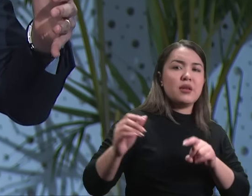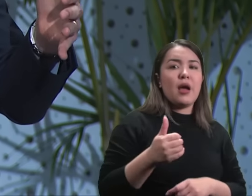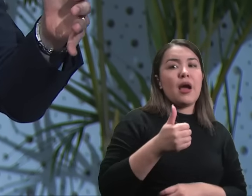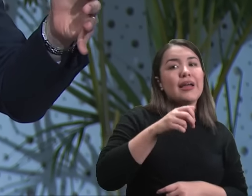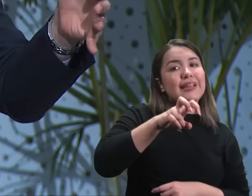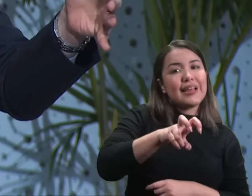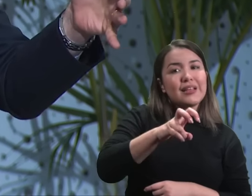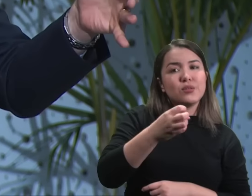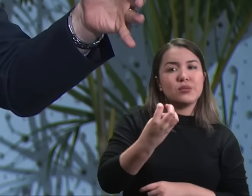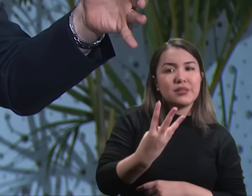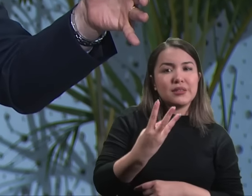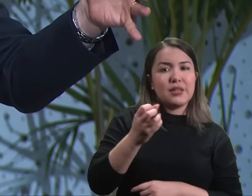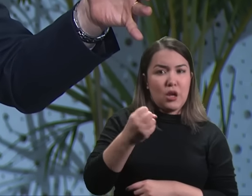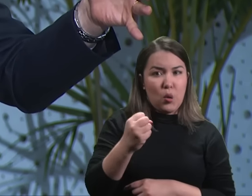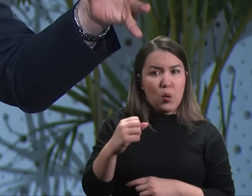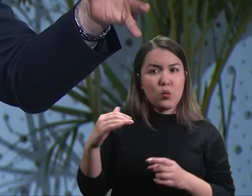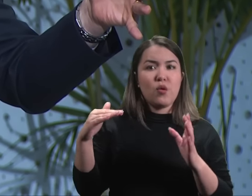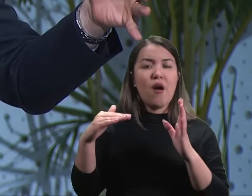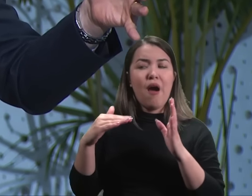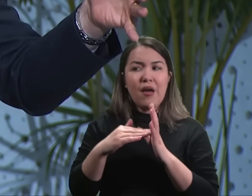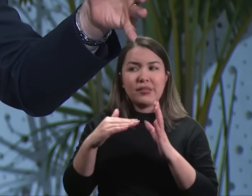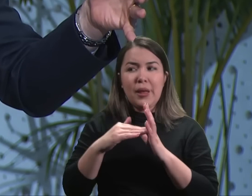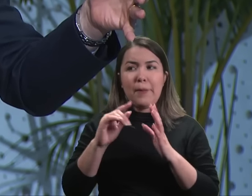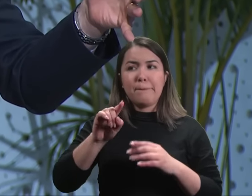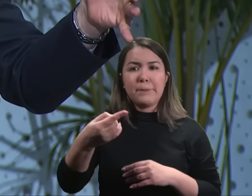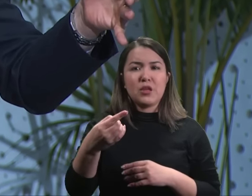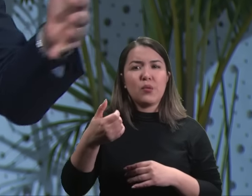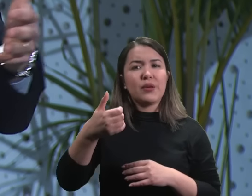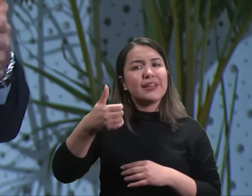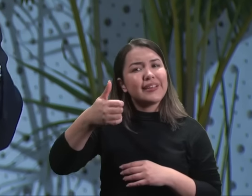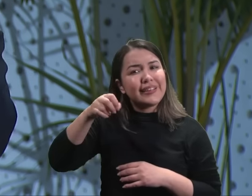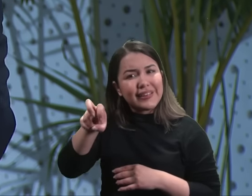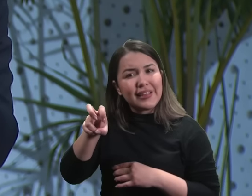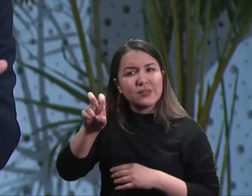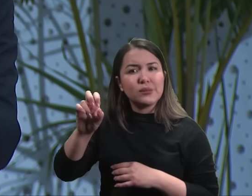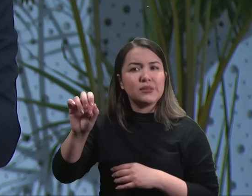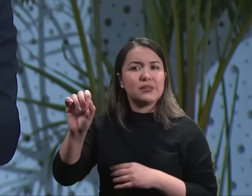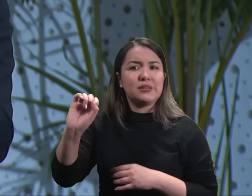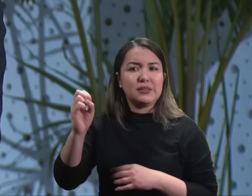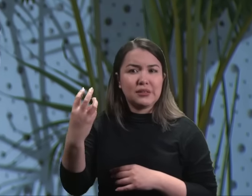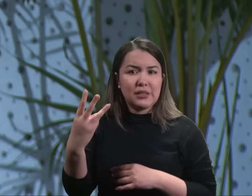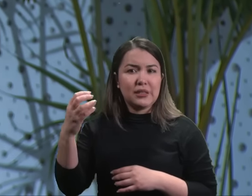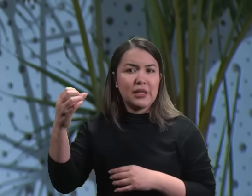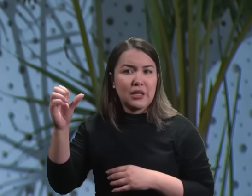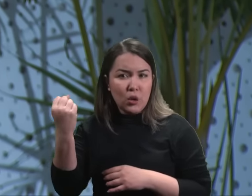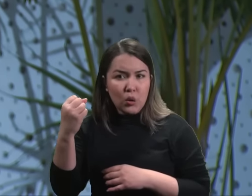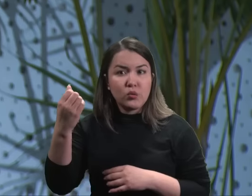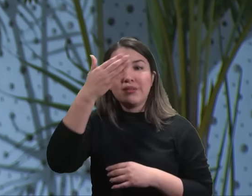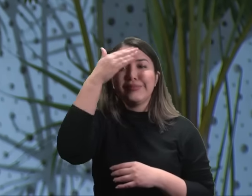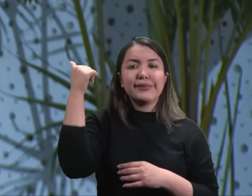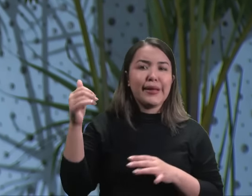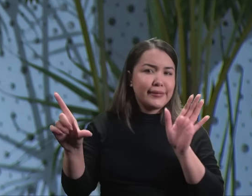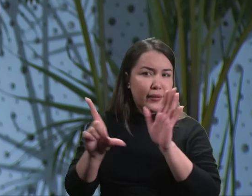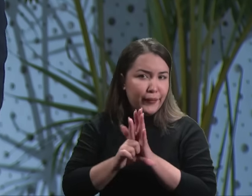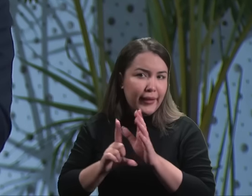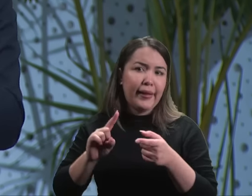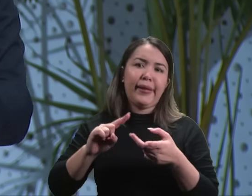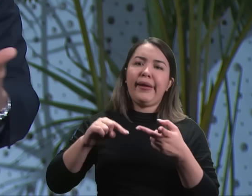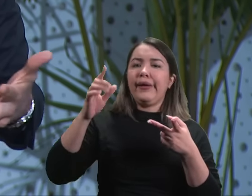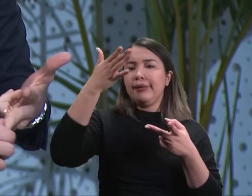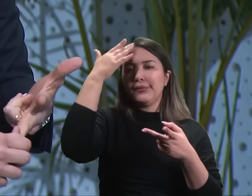ao 1798 como diz o livro de Daniel e se esqueceu do Sábado se esqueceu da Lei não